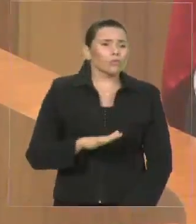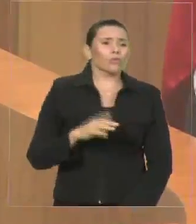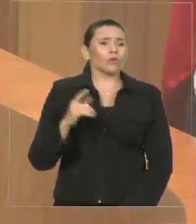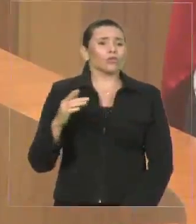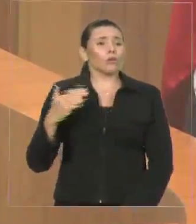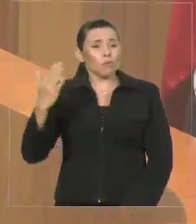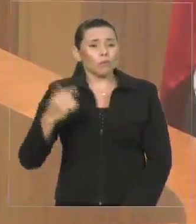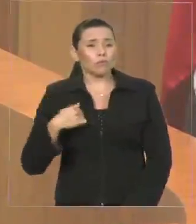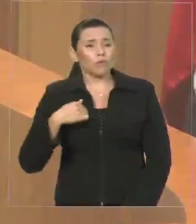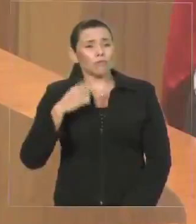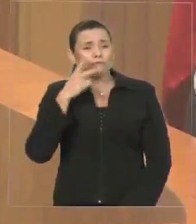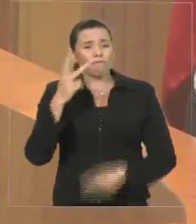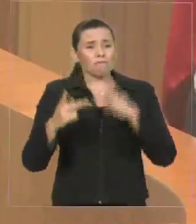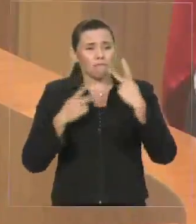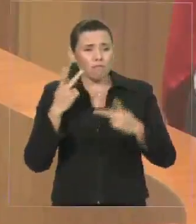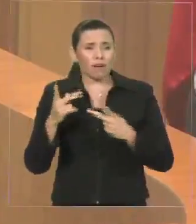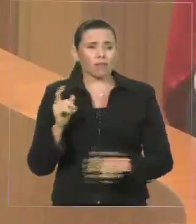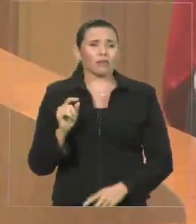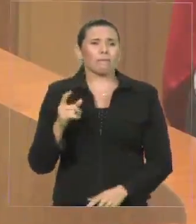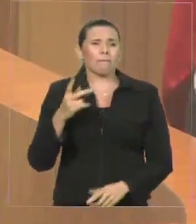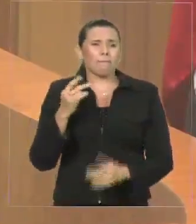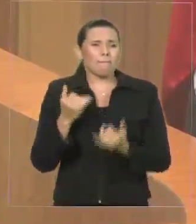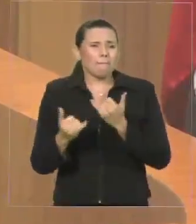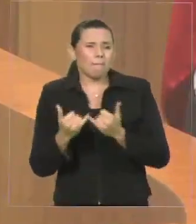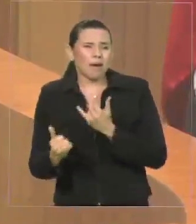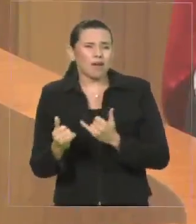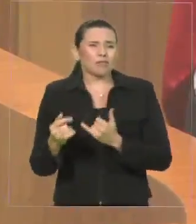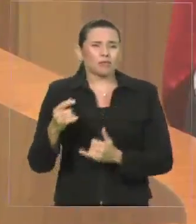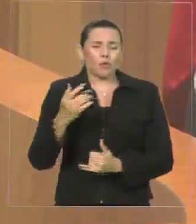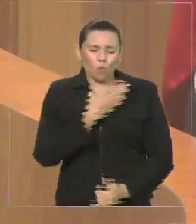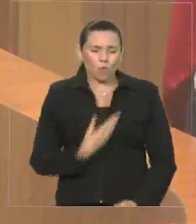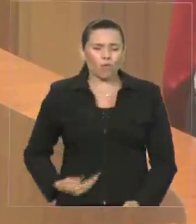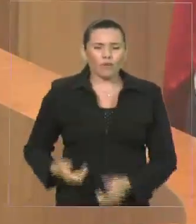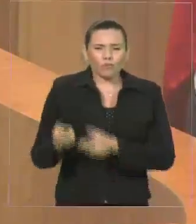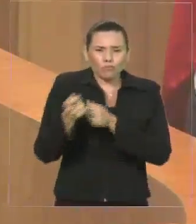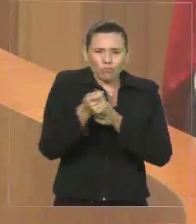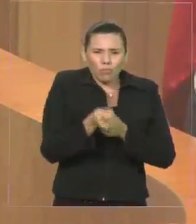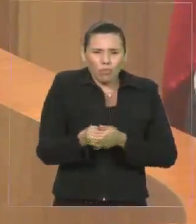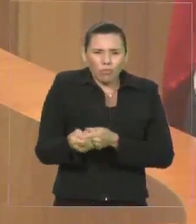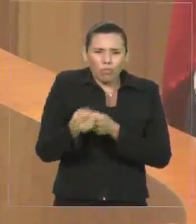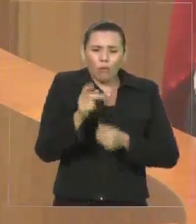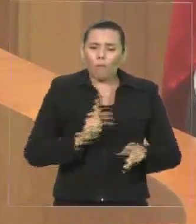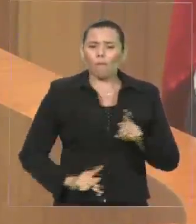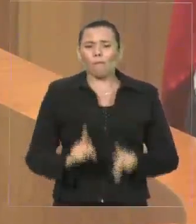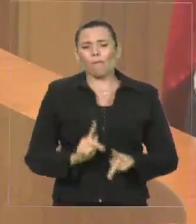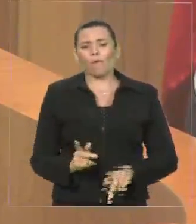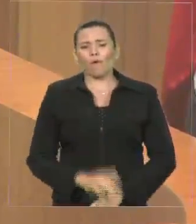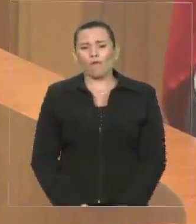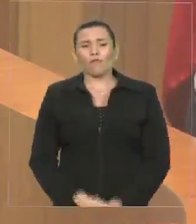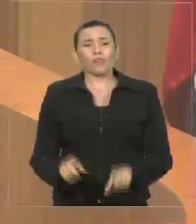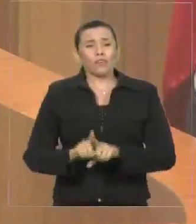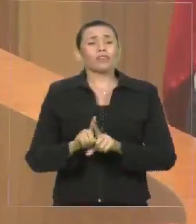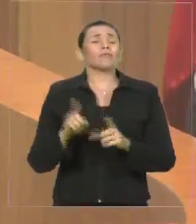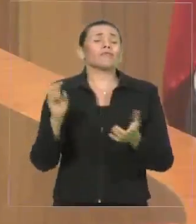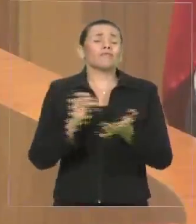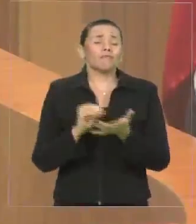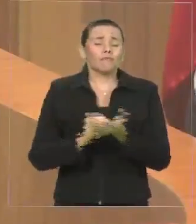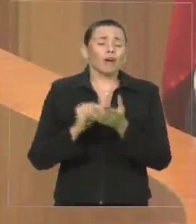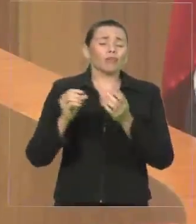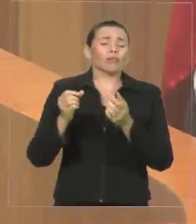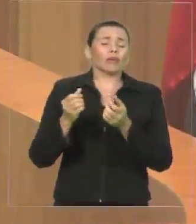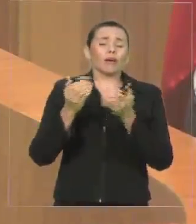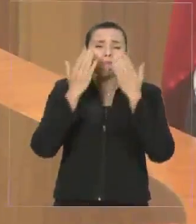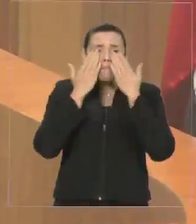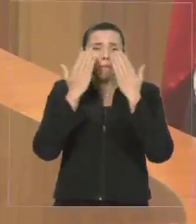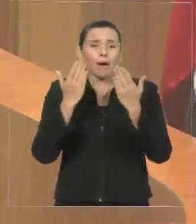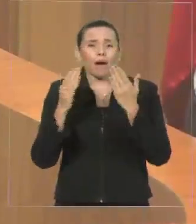Cafeteira, amanhã será a reunião da Comissão de Constituição e Justiça. E eu quero convidar a Vossa Excelência a participar da reunião da Comissão de Constituição e Justiça.